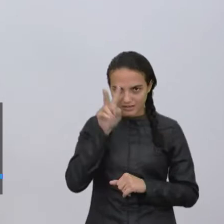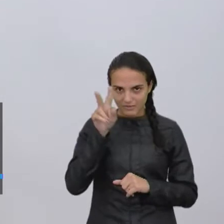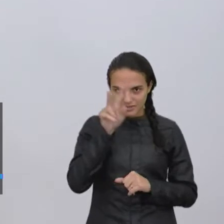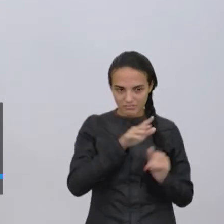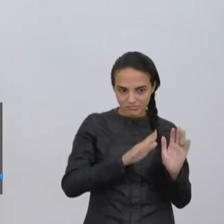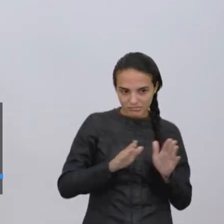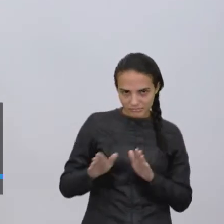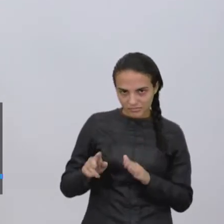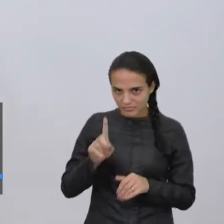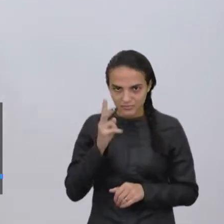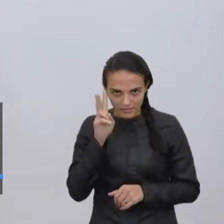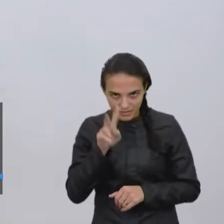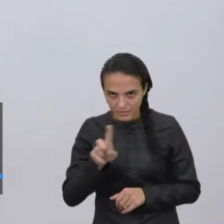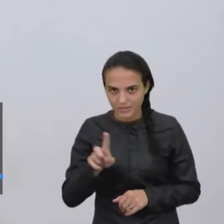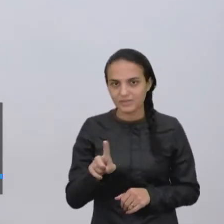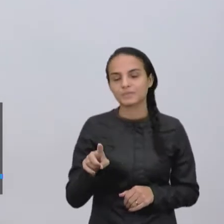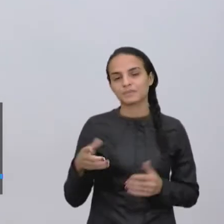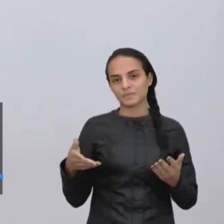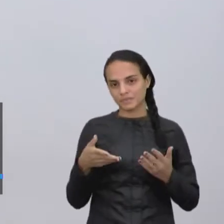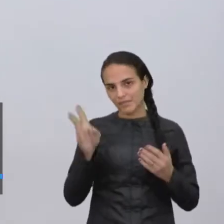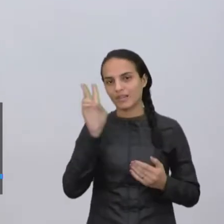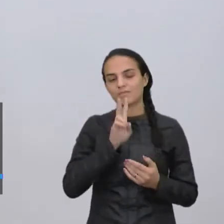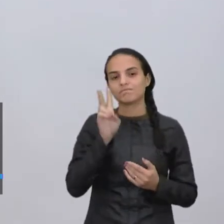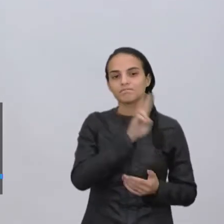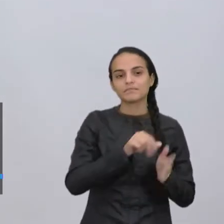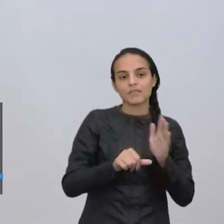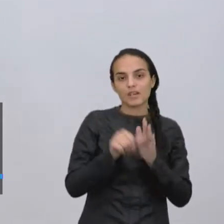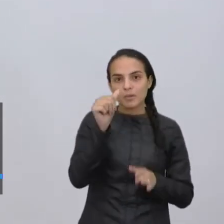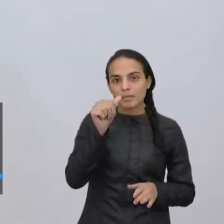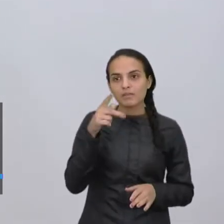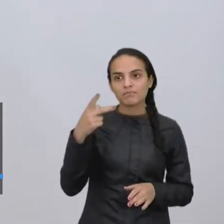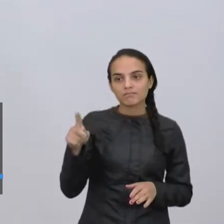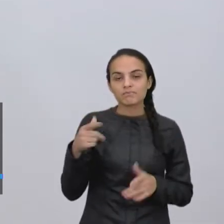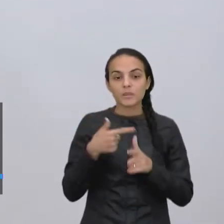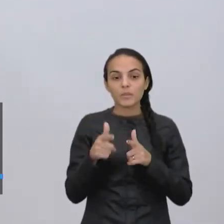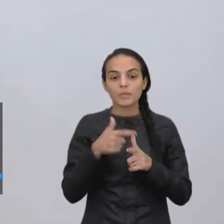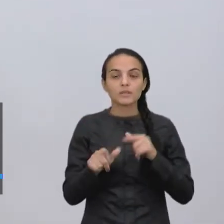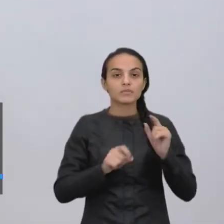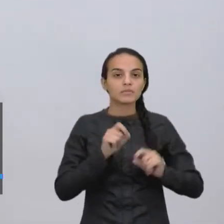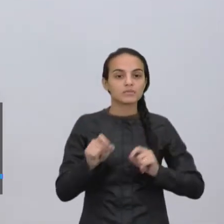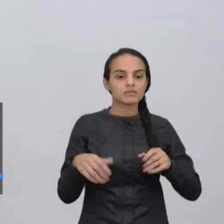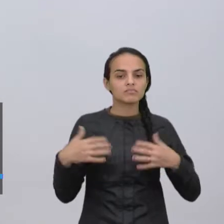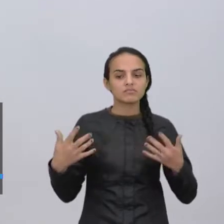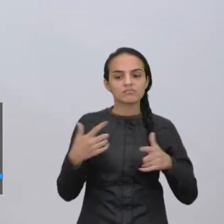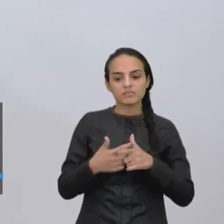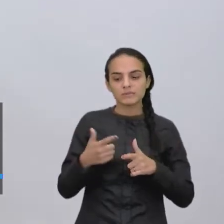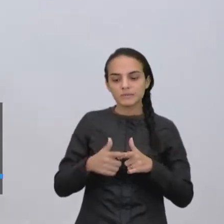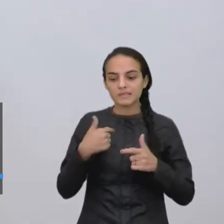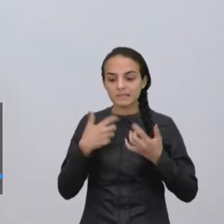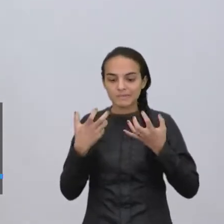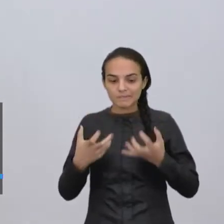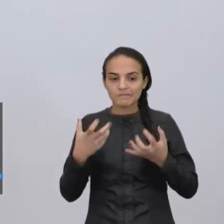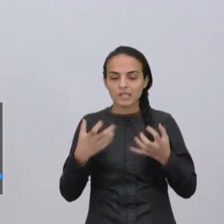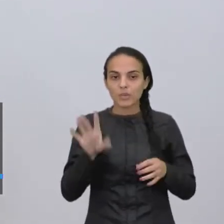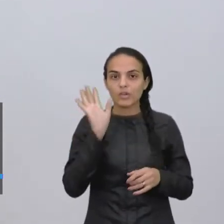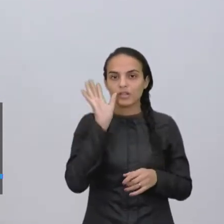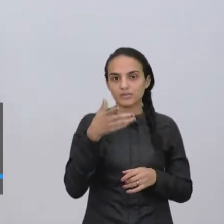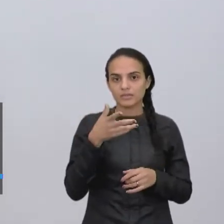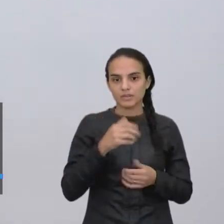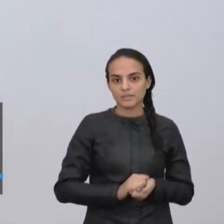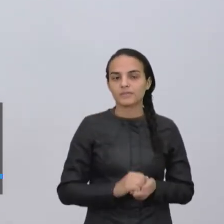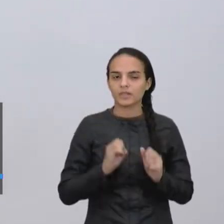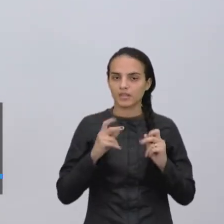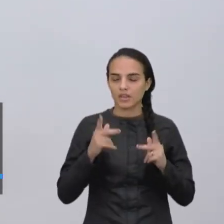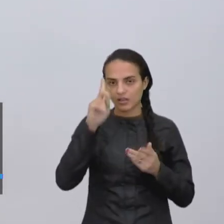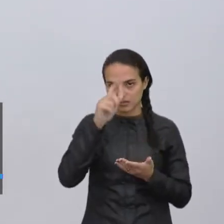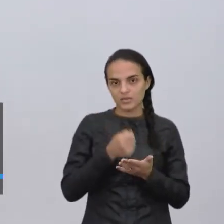etapas? Não? Vamos relembrar? Primeiro a gente tinha que definir o problema. Então, qual é o problema que eu quero tratar? Esse é o problema. Tá, então decidi